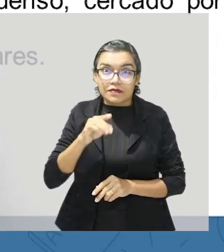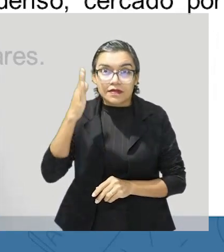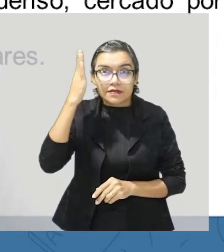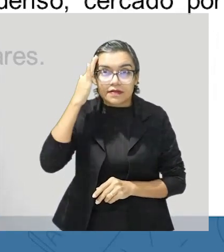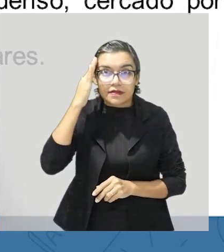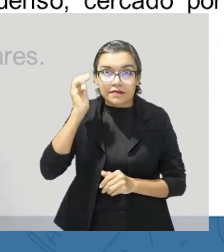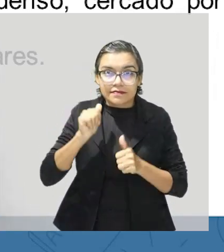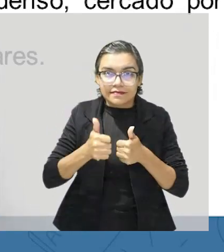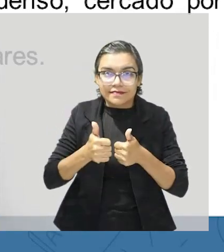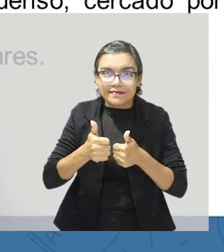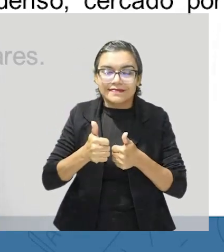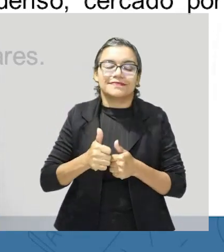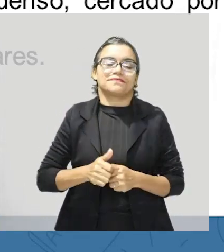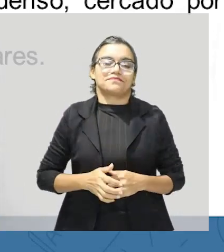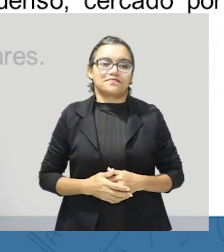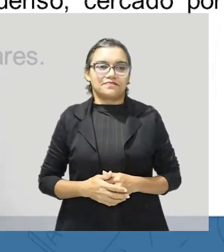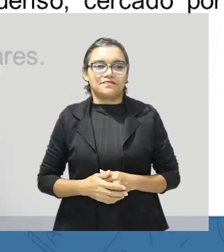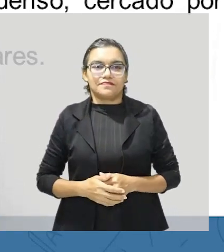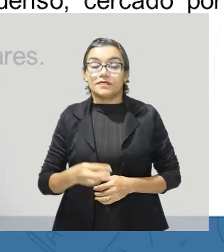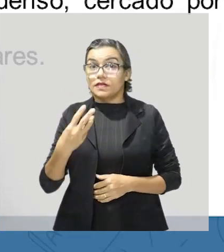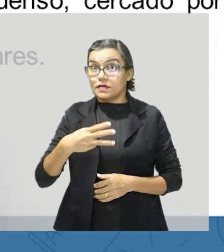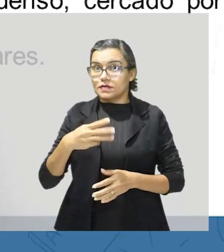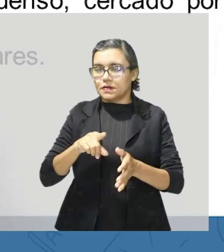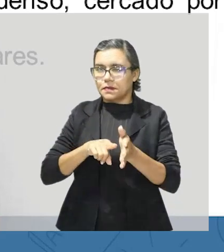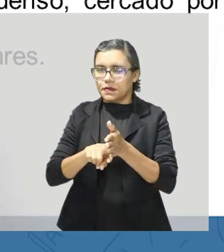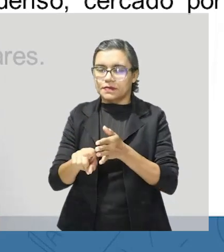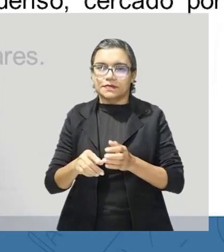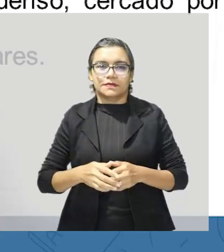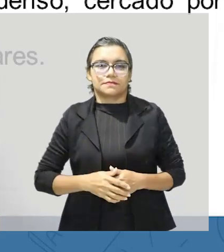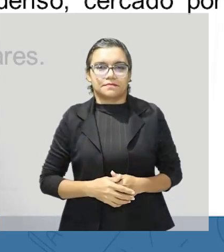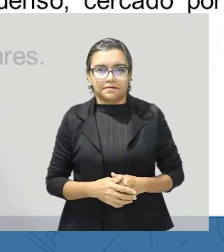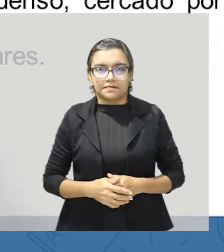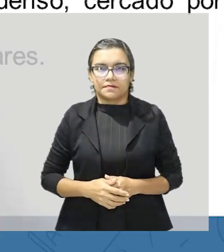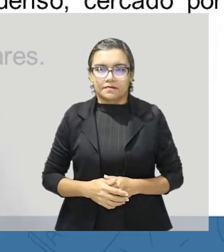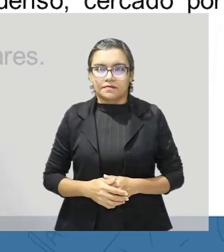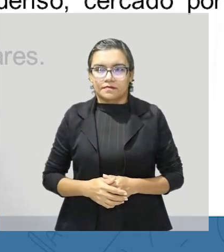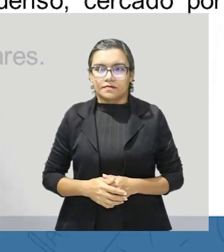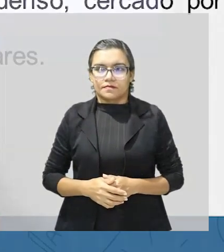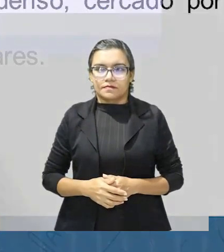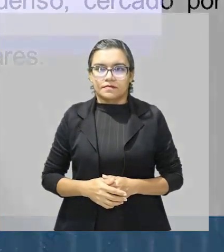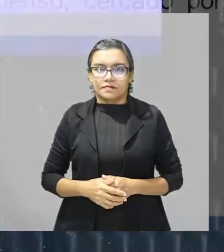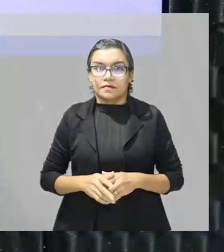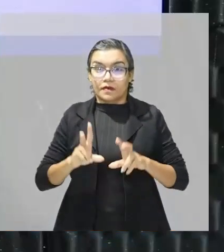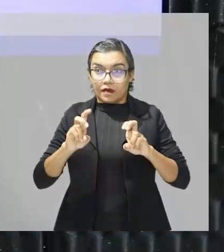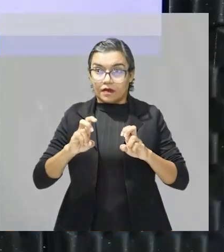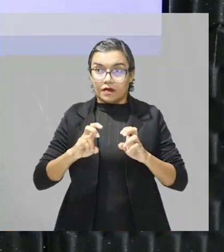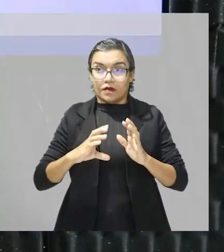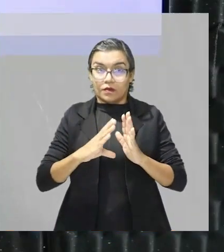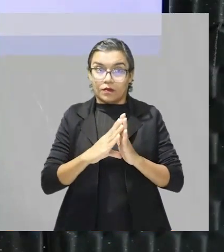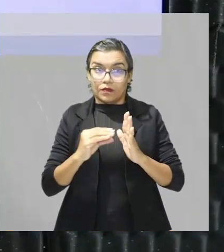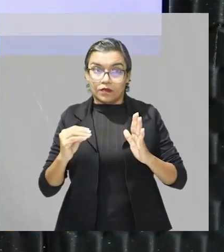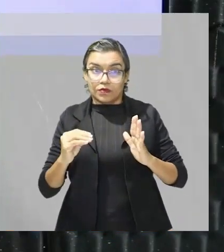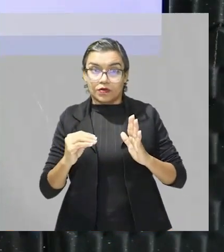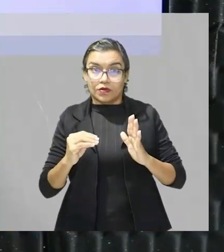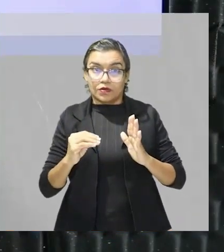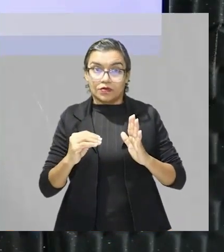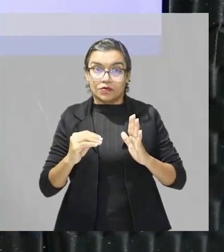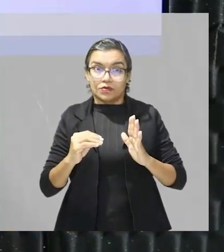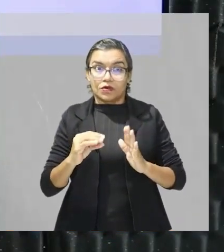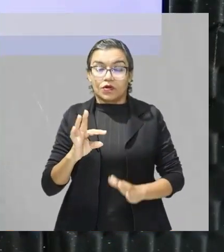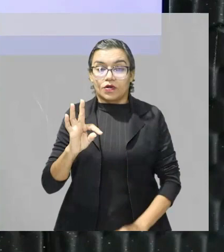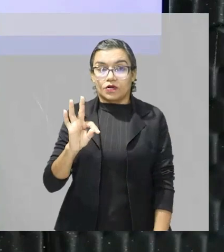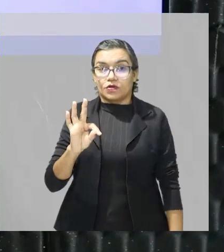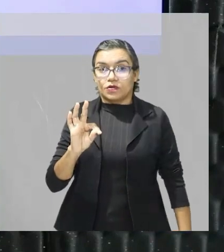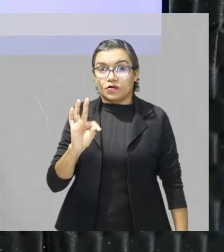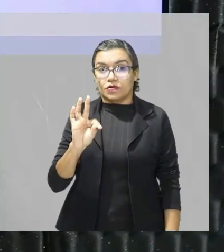compreendendo vamos lá terceira questão é essa questão está relacionada ao modelo de Thomson ao